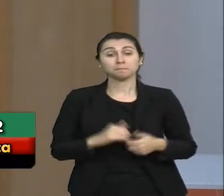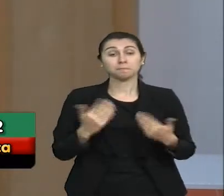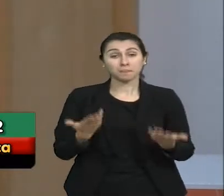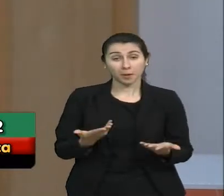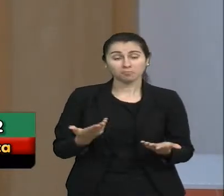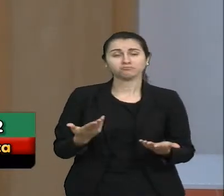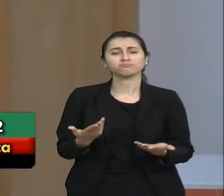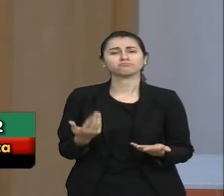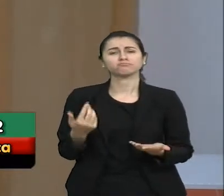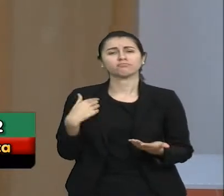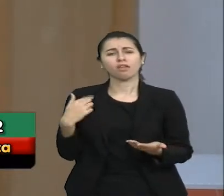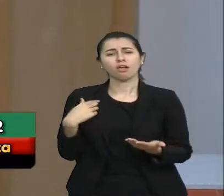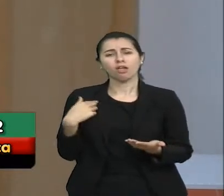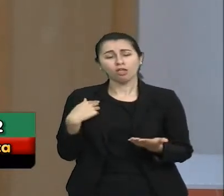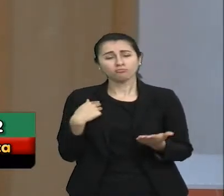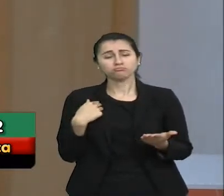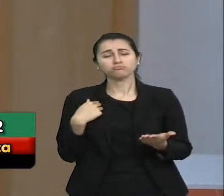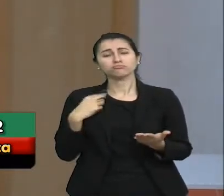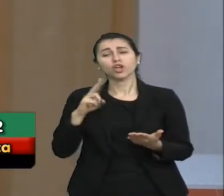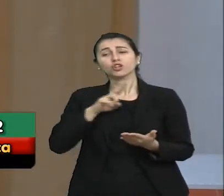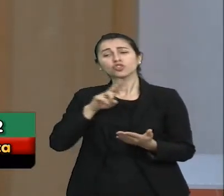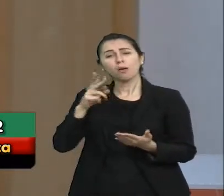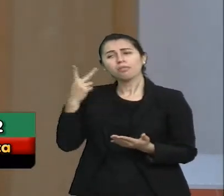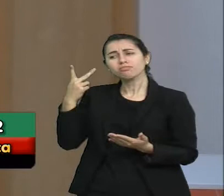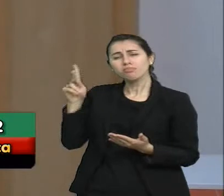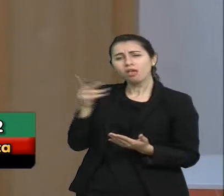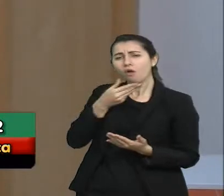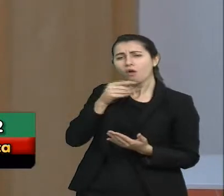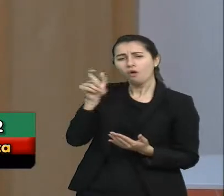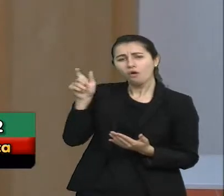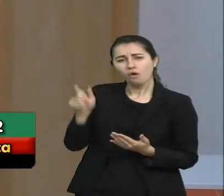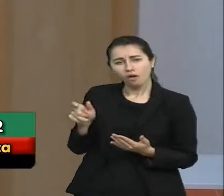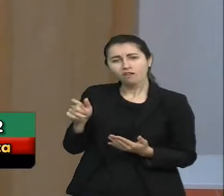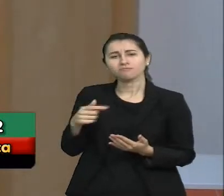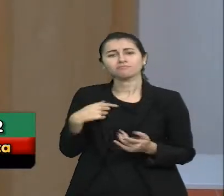dele, de todos aqui presentes, da família Pena Verde, meus irmãos aí,